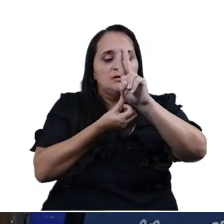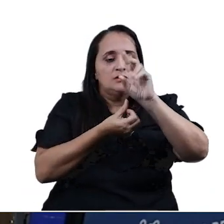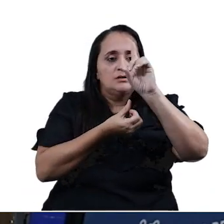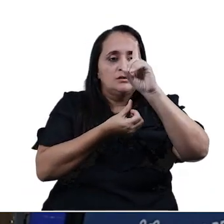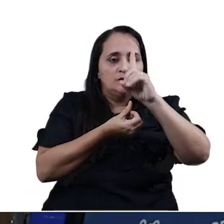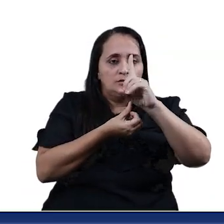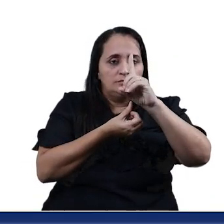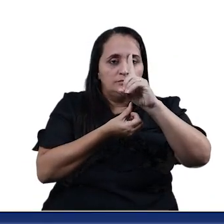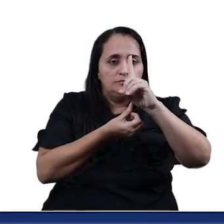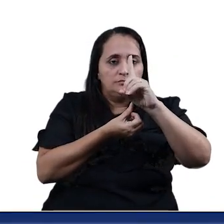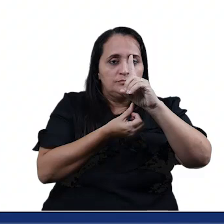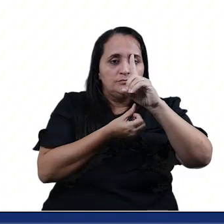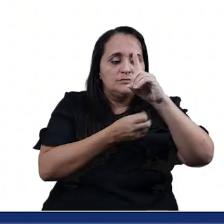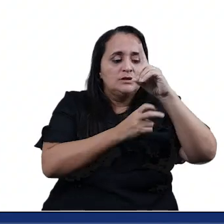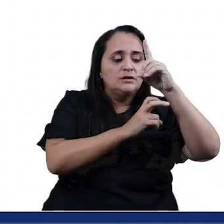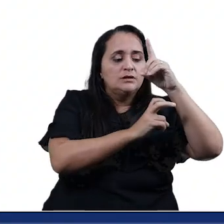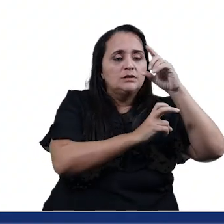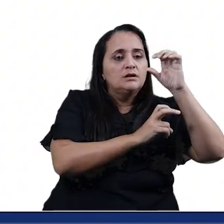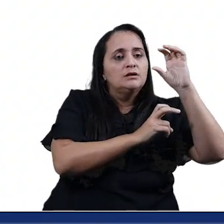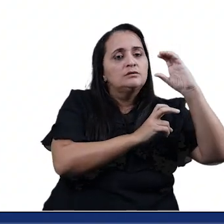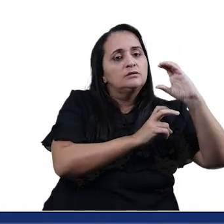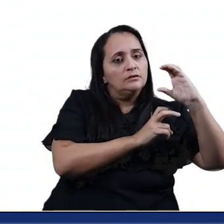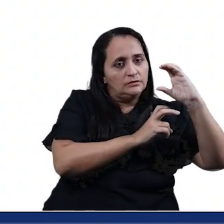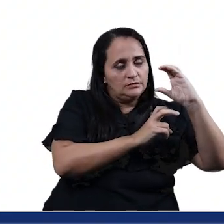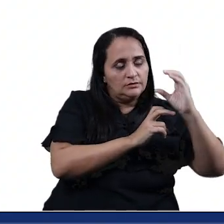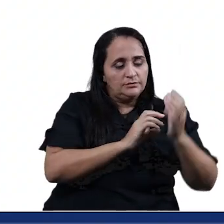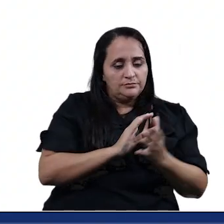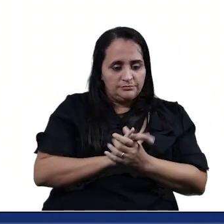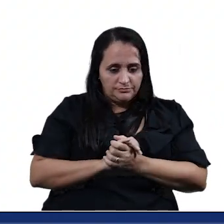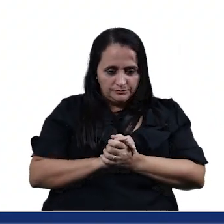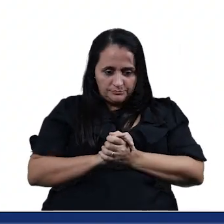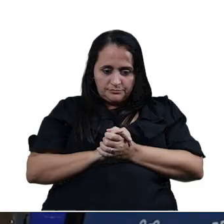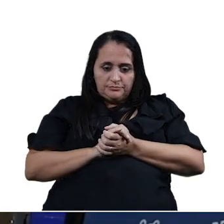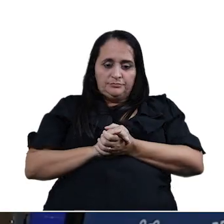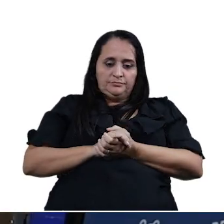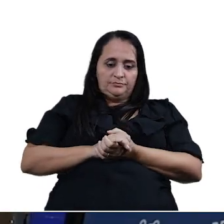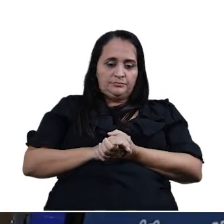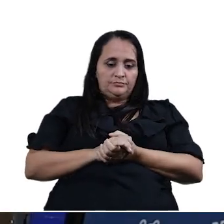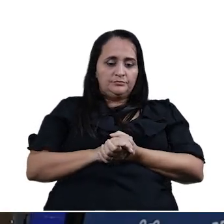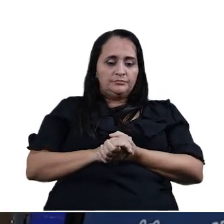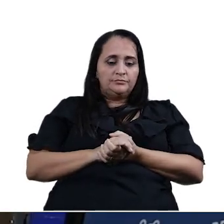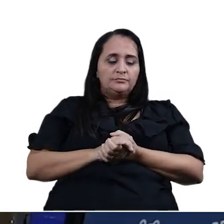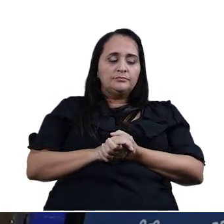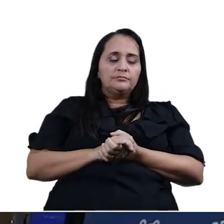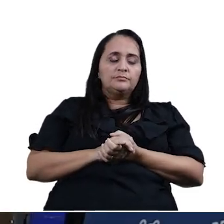500. Certo? Agora vamos ver o 89.